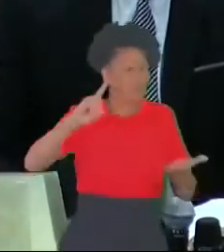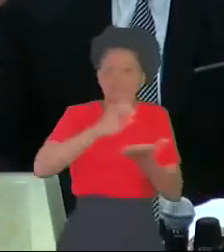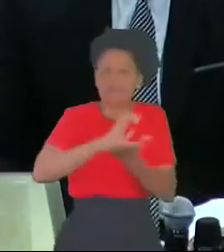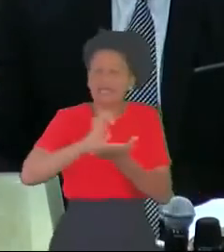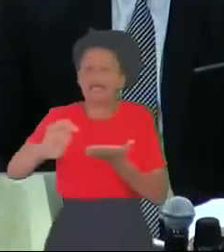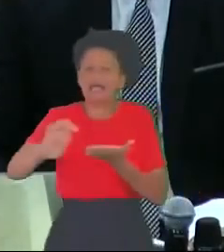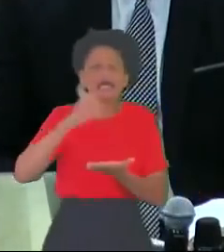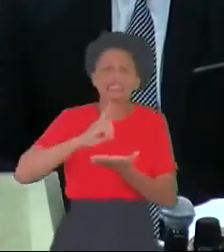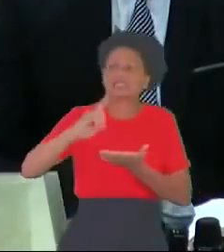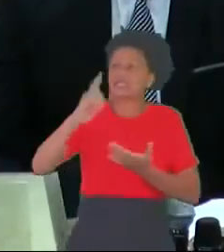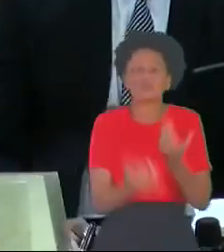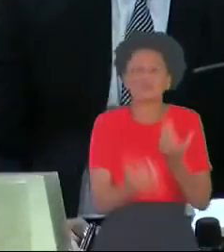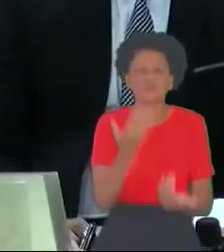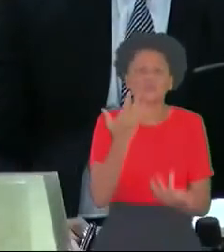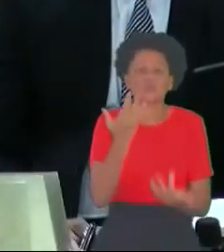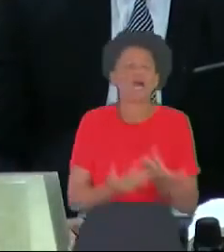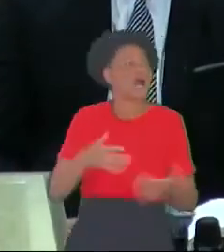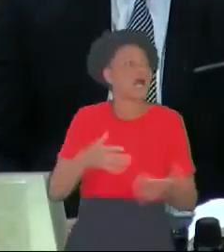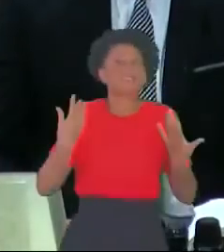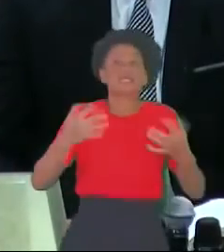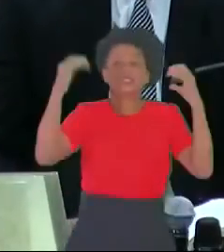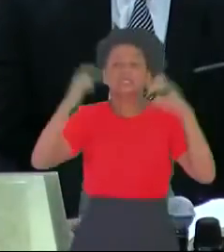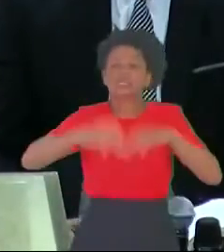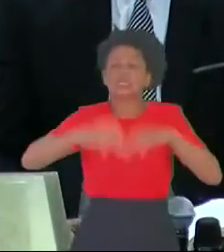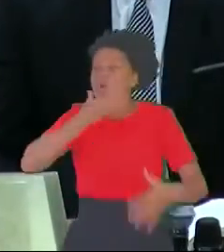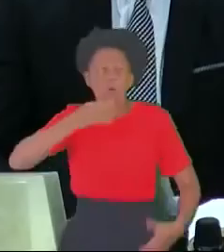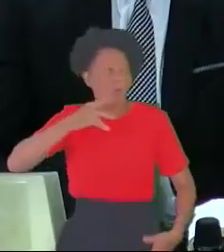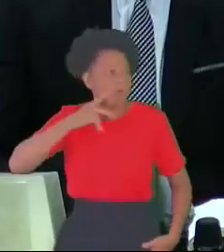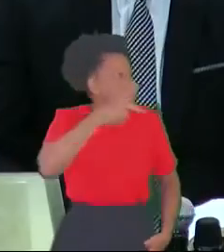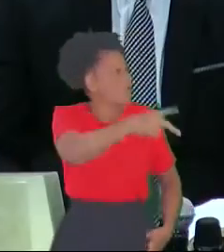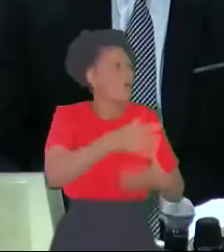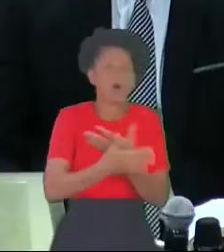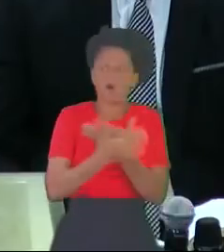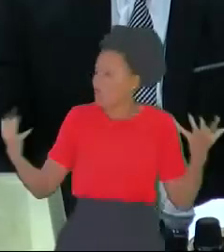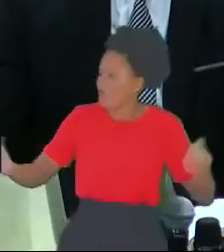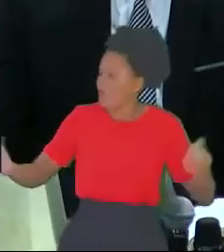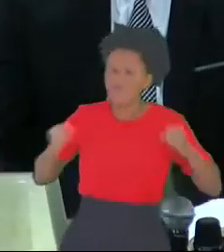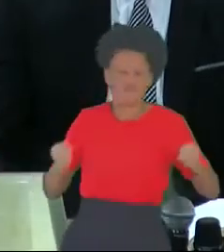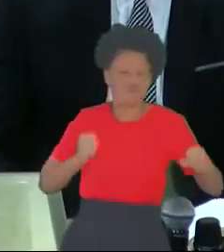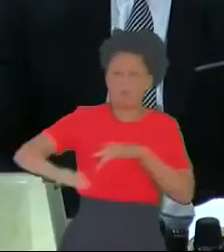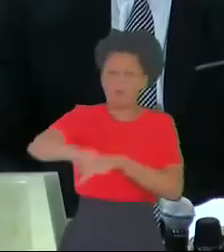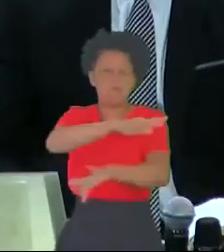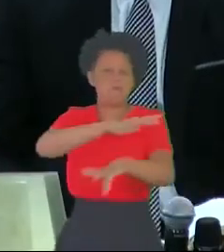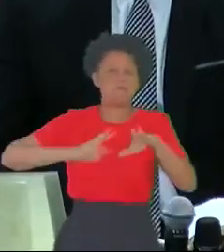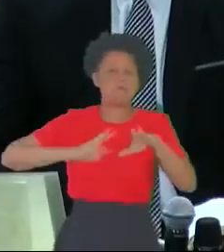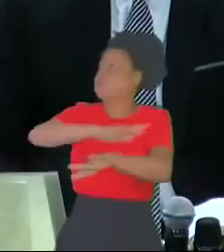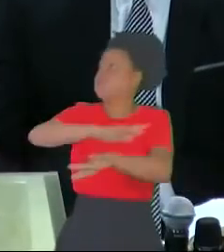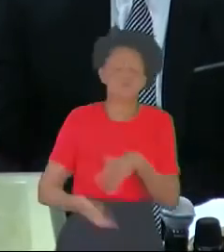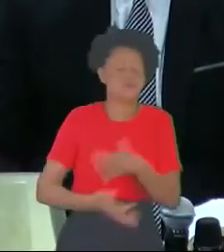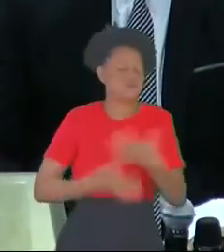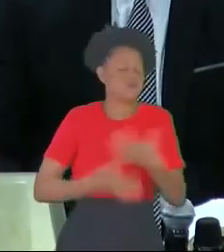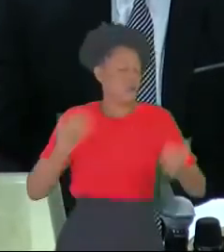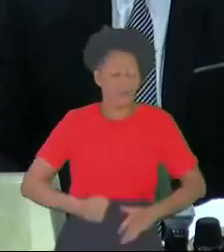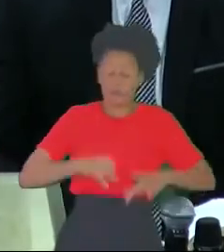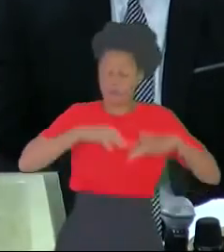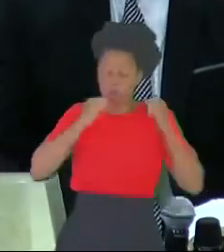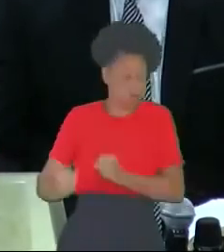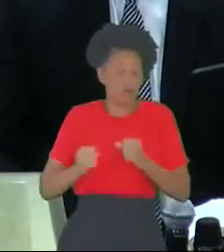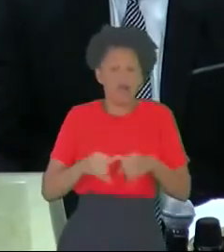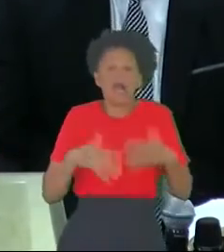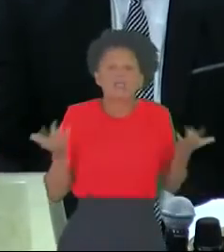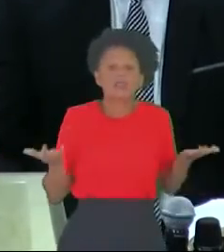Deus do fogo? Cadê o Deus da chuva? Cadê o profeta? Cadê aquele homem fervoroso? Cadê aquele homem cheio de poder? Cadê